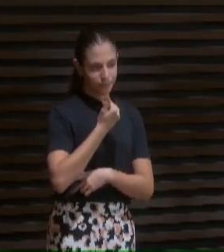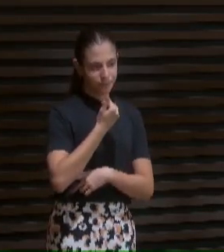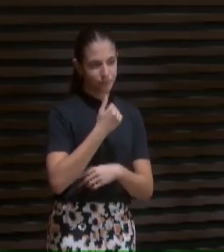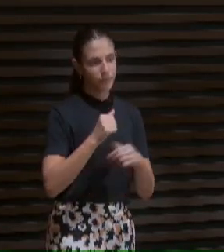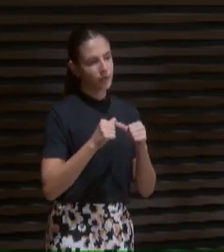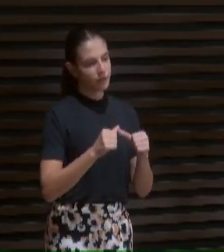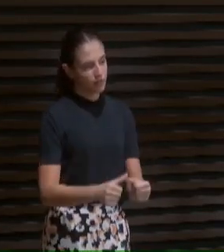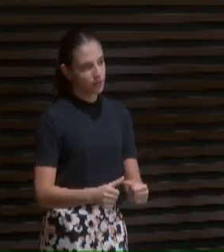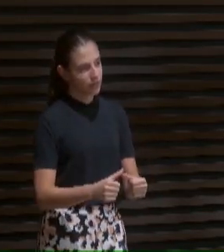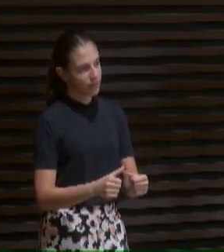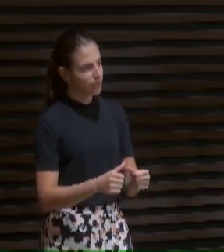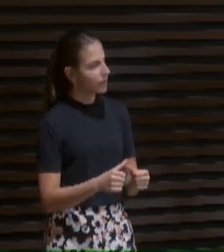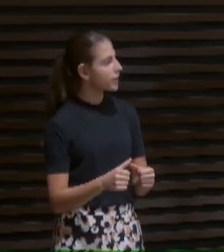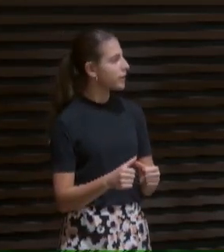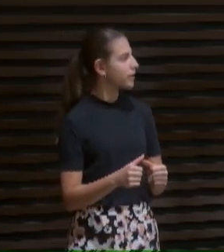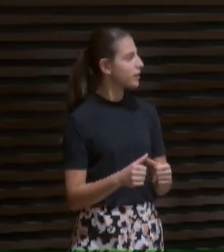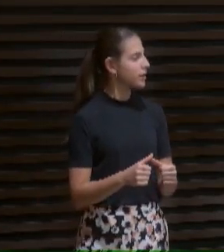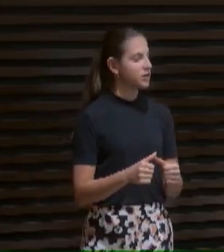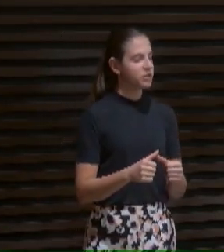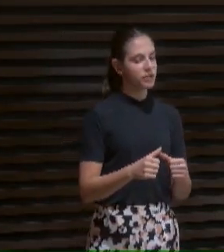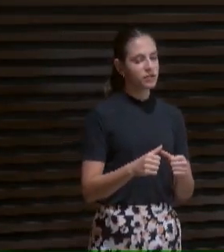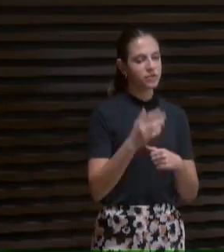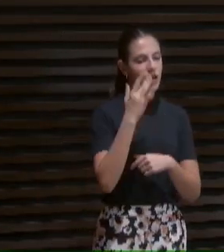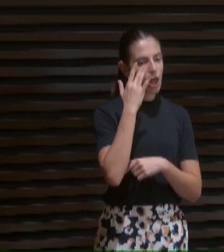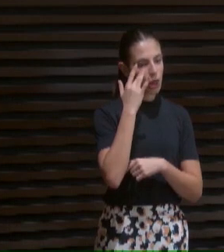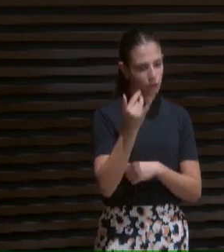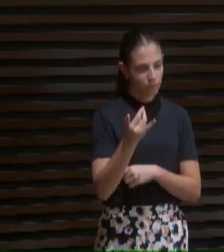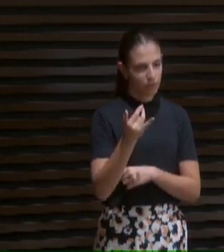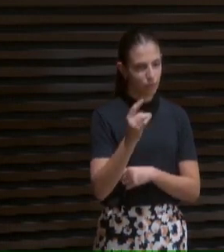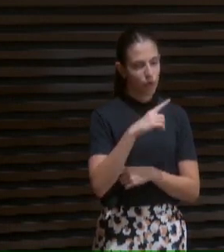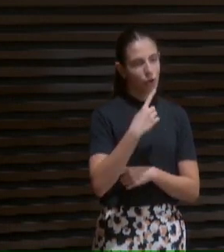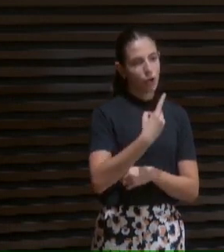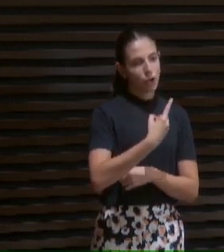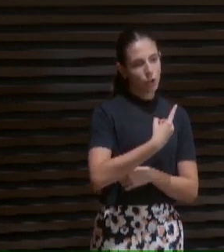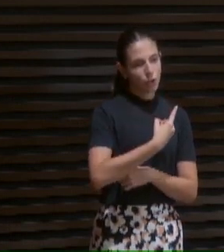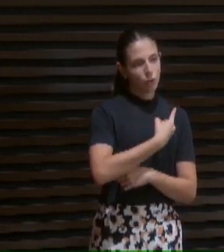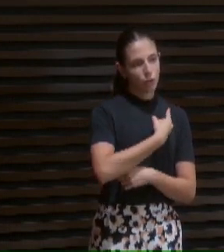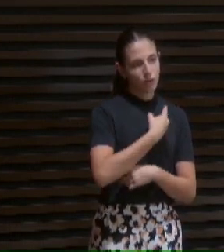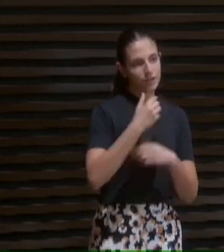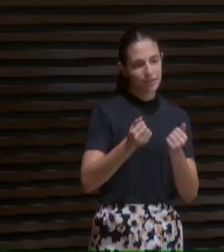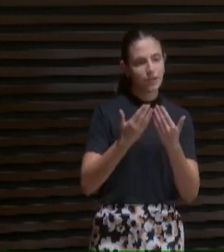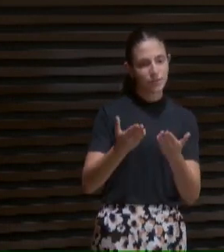Esse é o papel natural. A gente transfere a culpa para o outro.